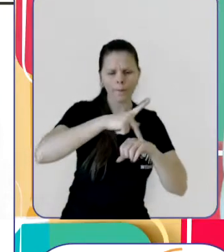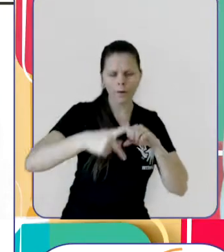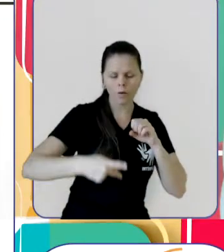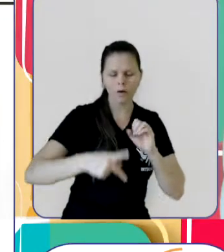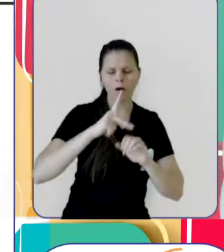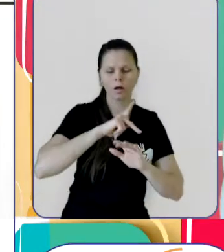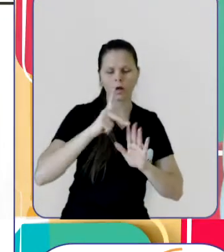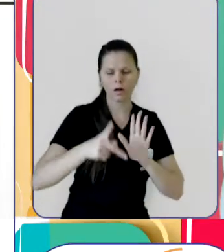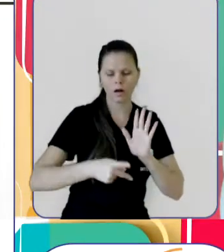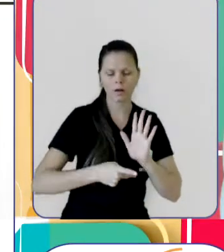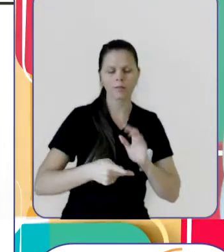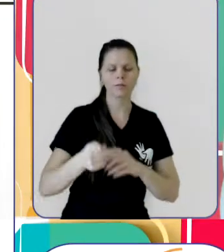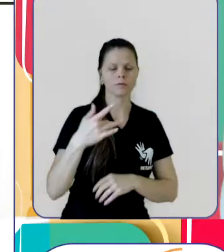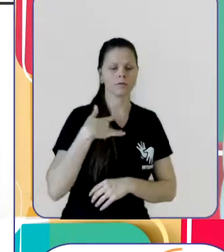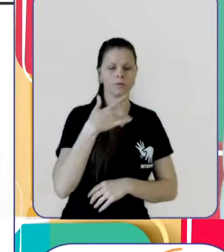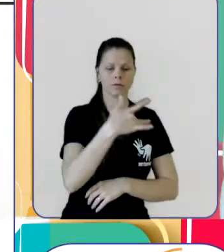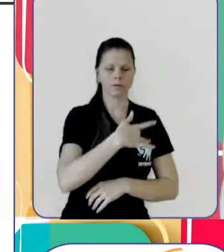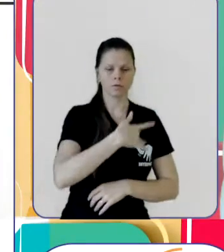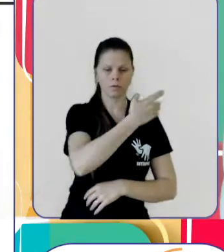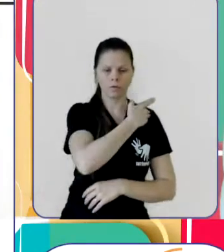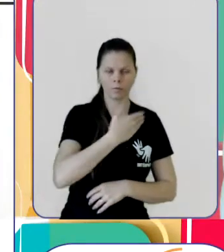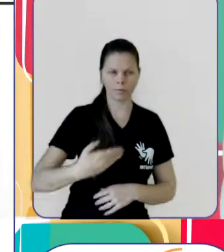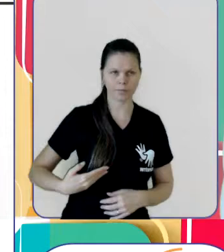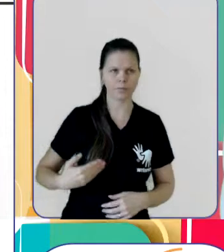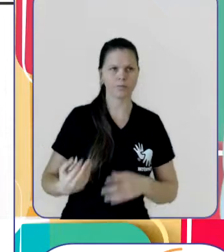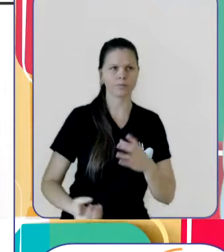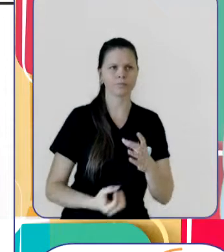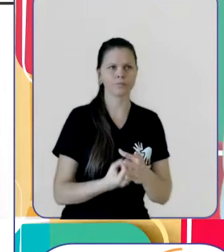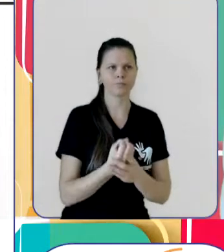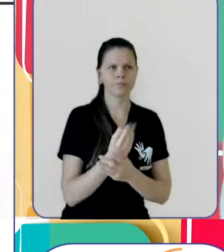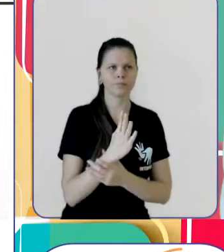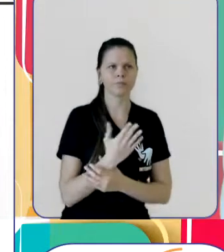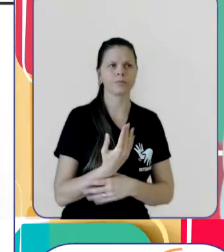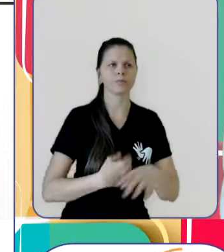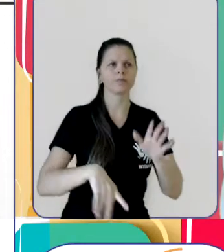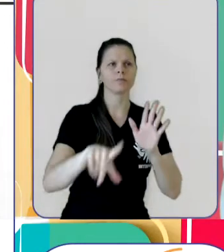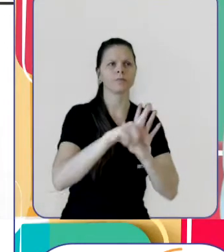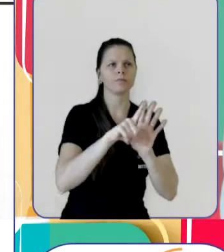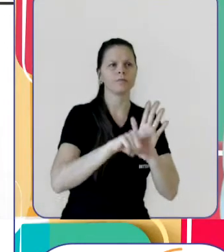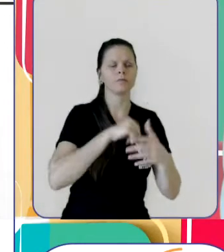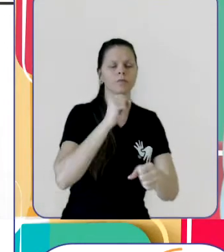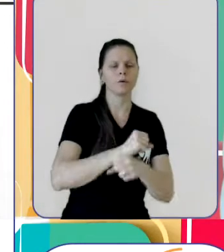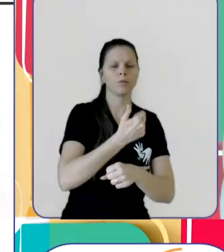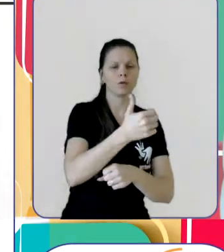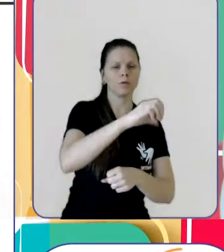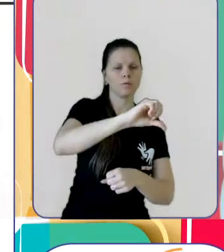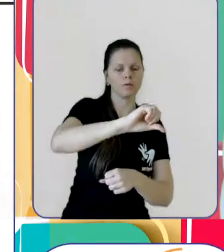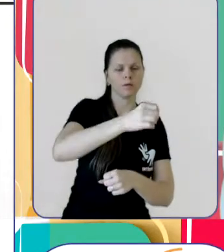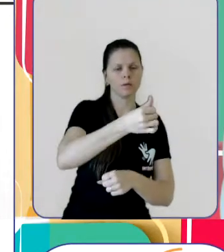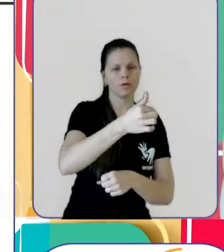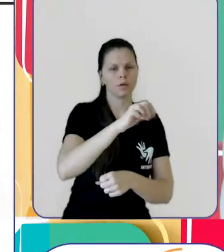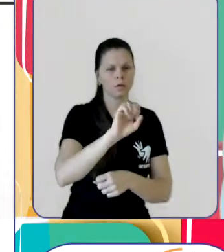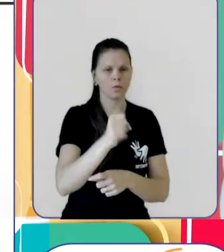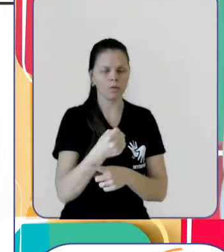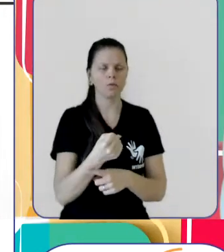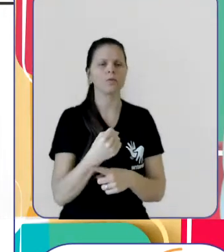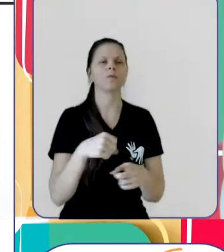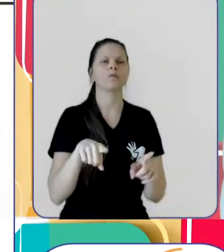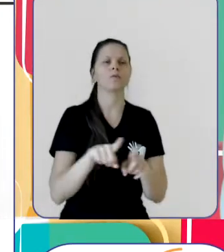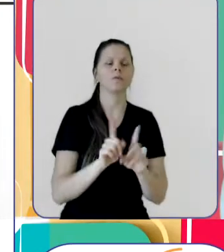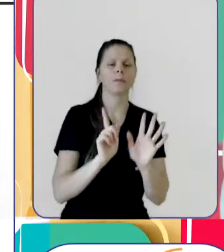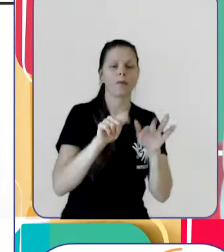pública? Então, o SUS foi criado pela Constituição Federal de 1988. Lembrando, pessoal, que o